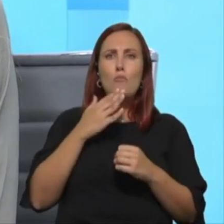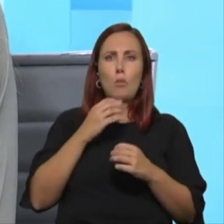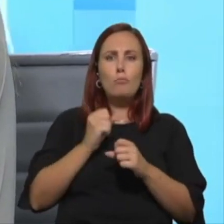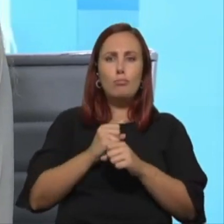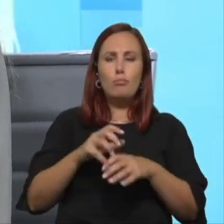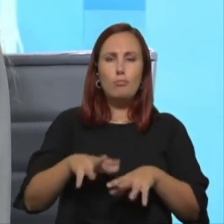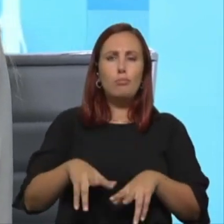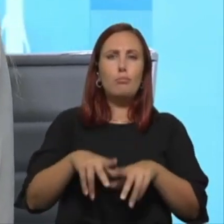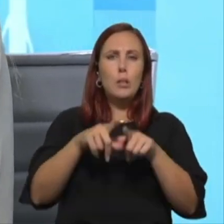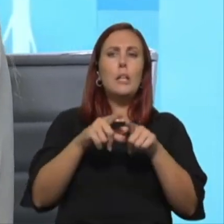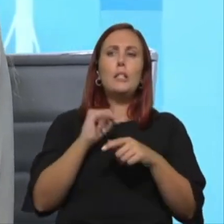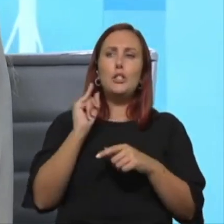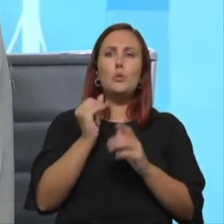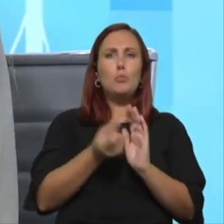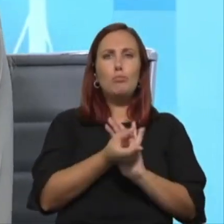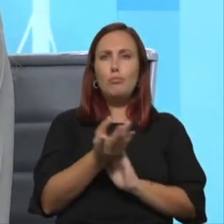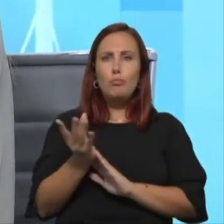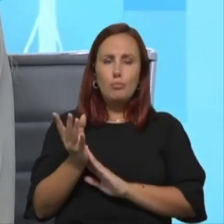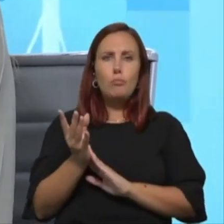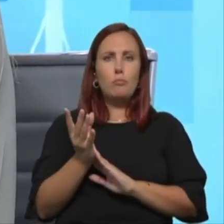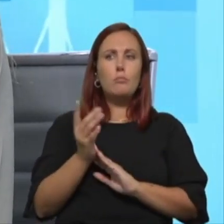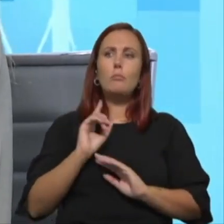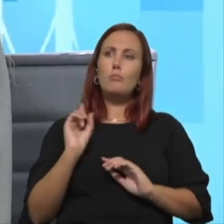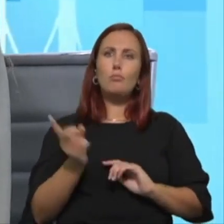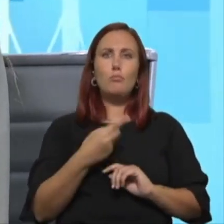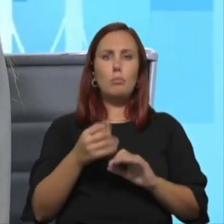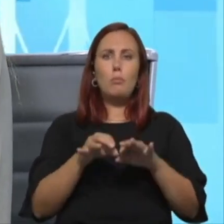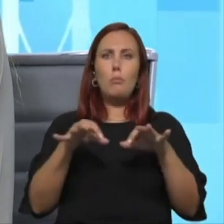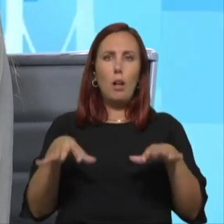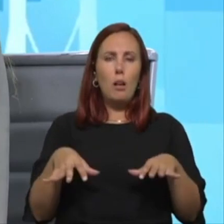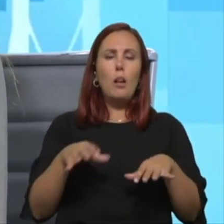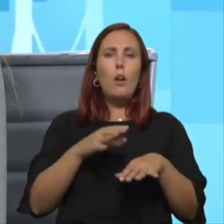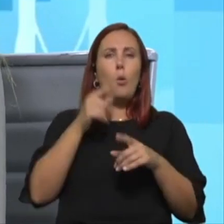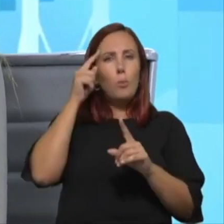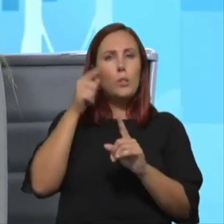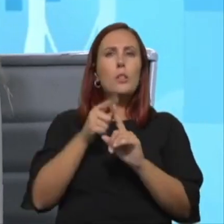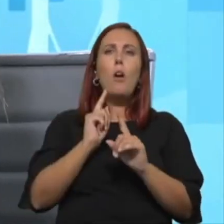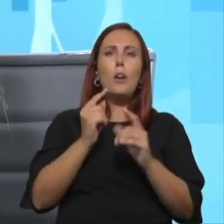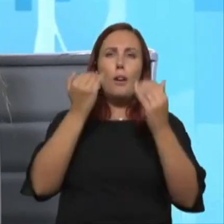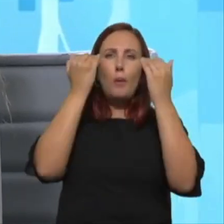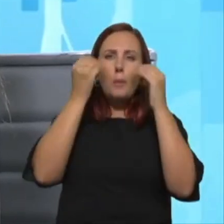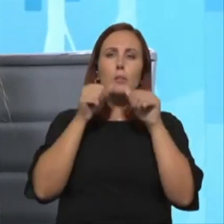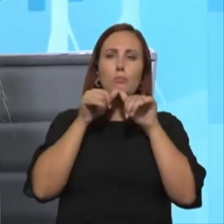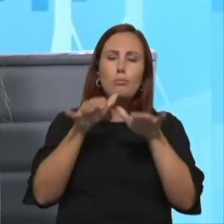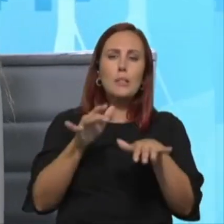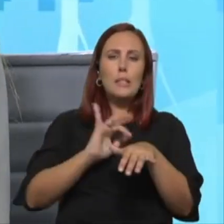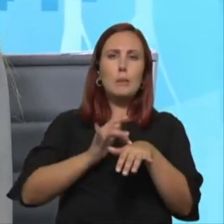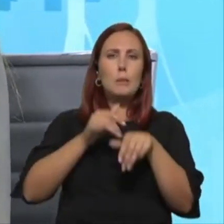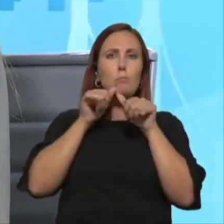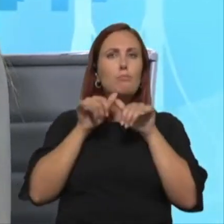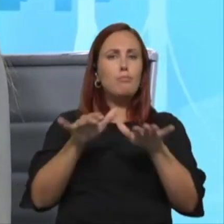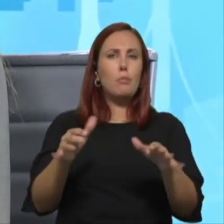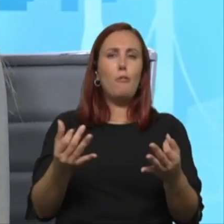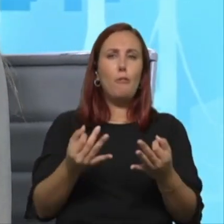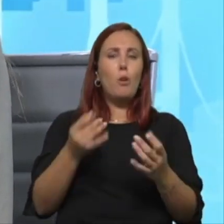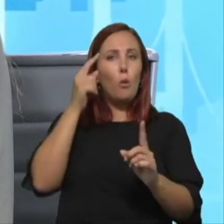várias entidades transversal, não é? No sentido da informação e da sensibilização para